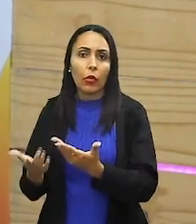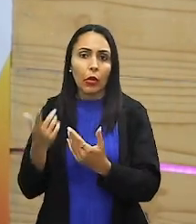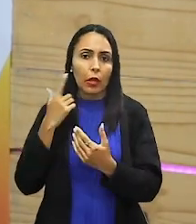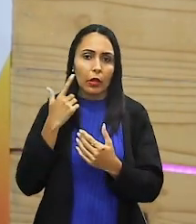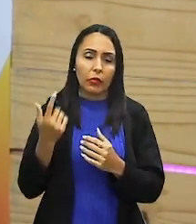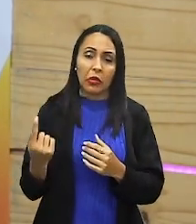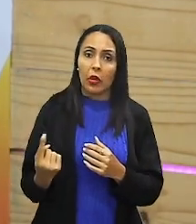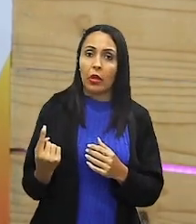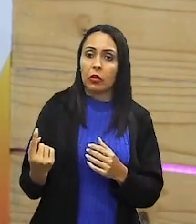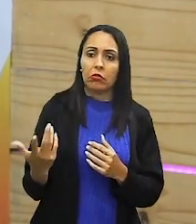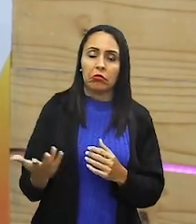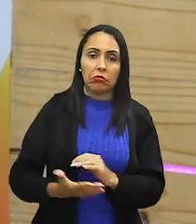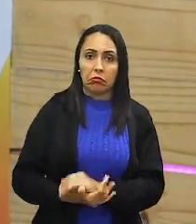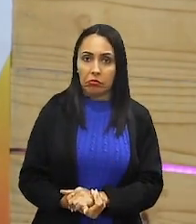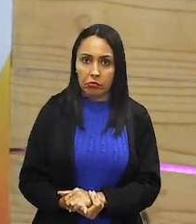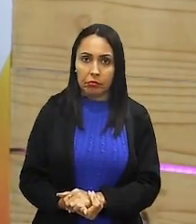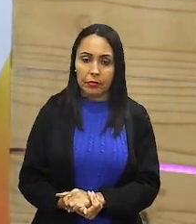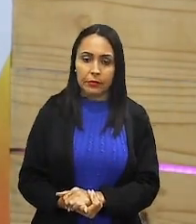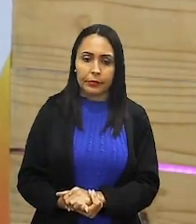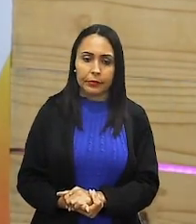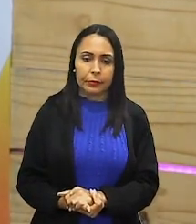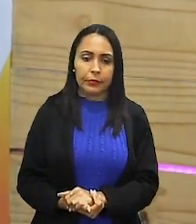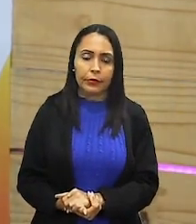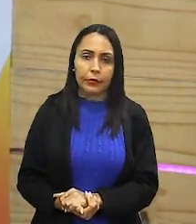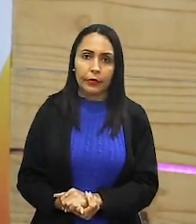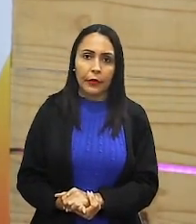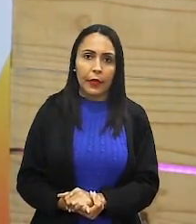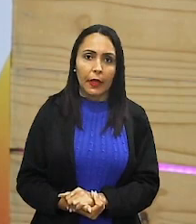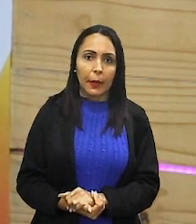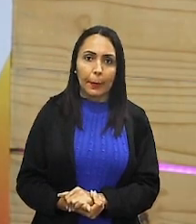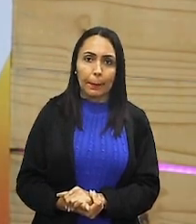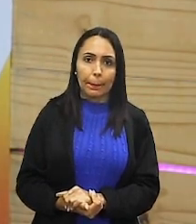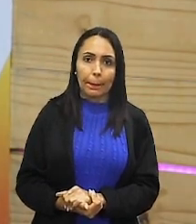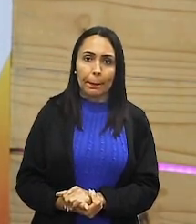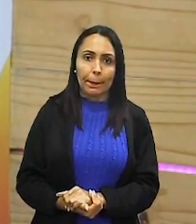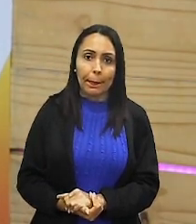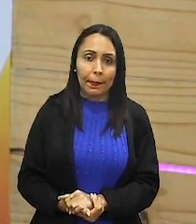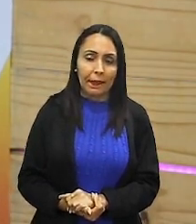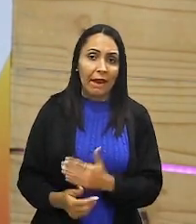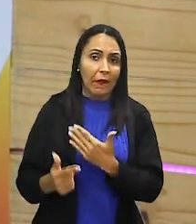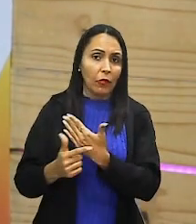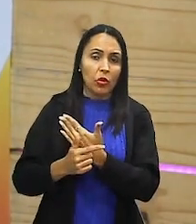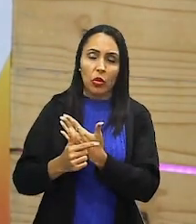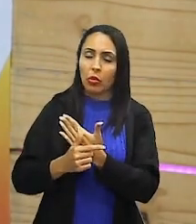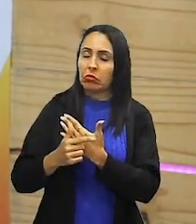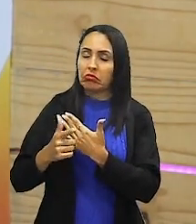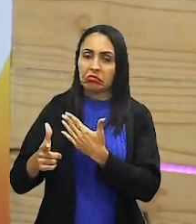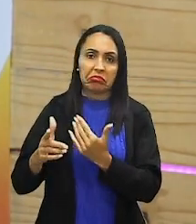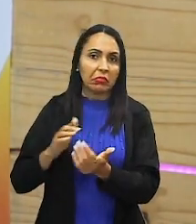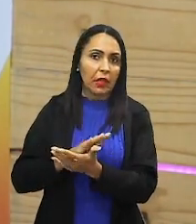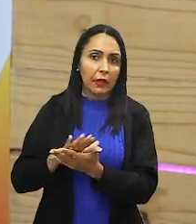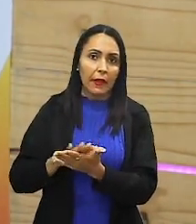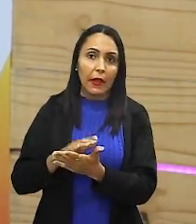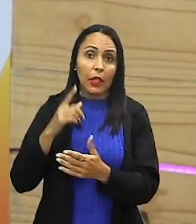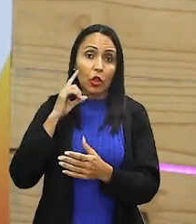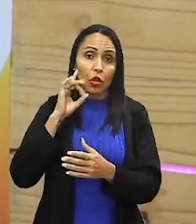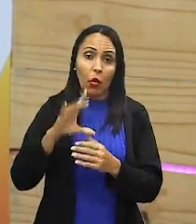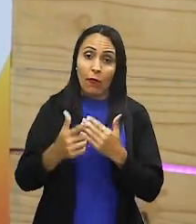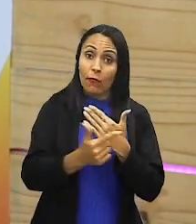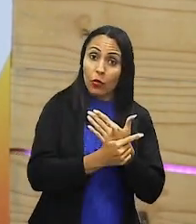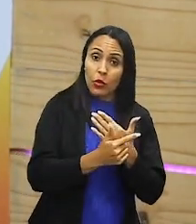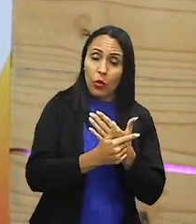inerte. Quando o vírus está fora de uma célula, ele fica inerte, ele não funciona. Ele não funciona. Ele só